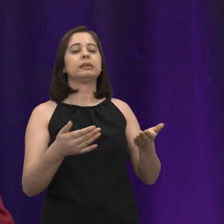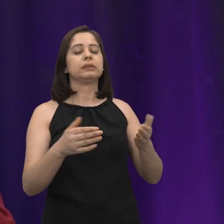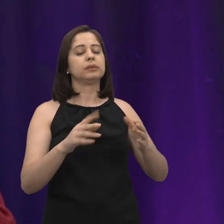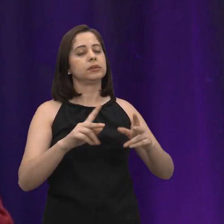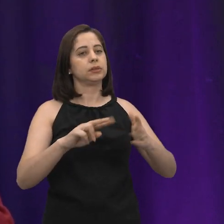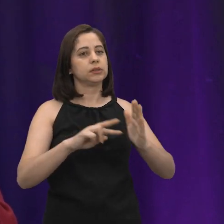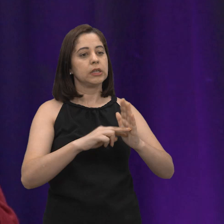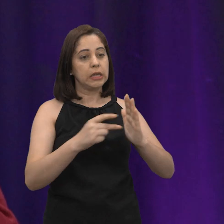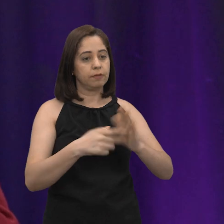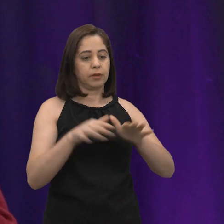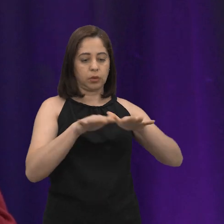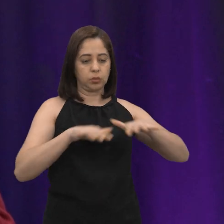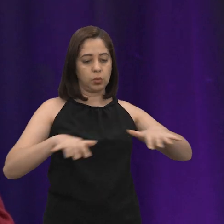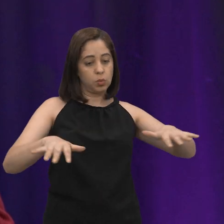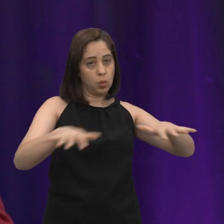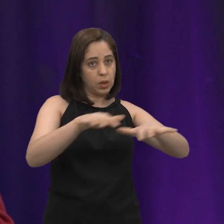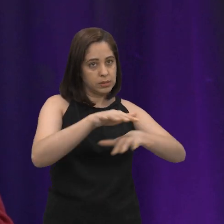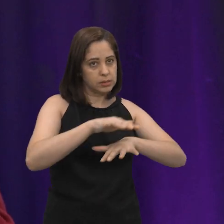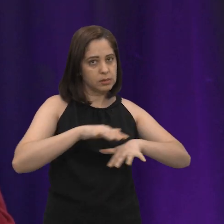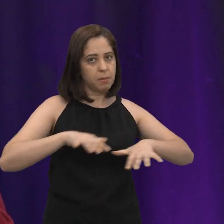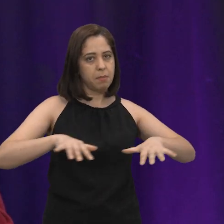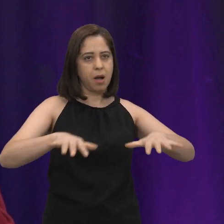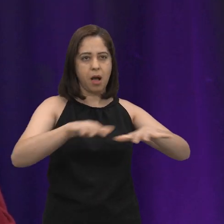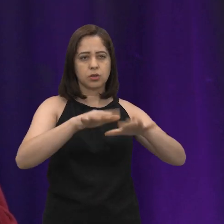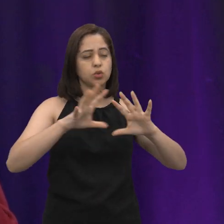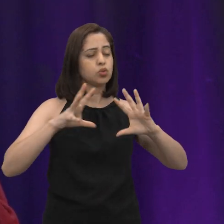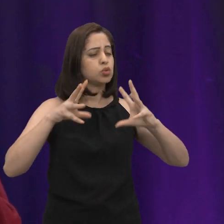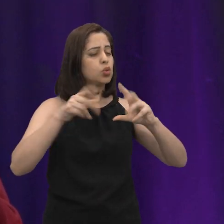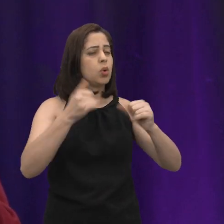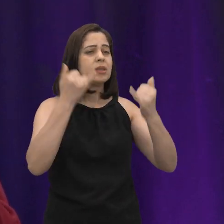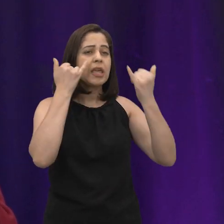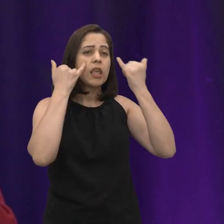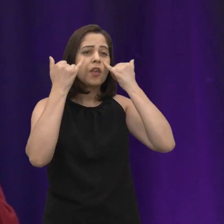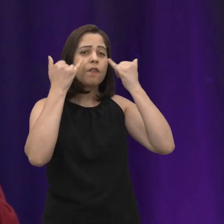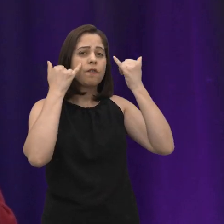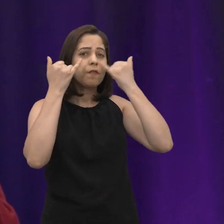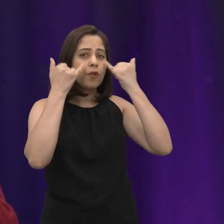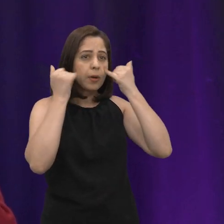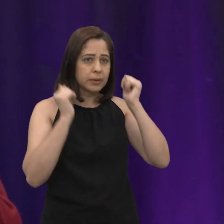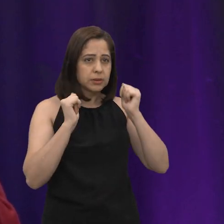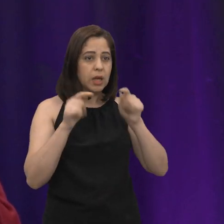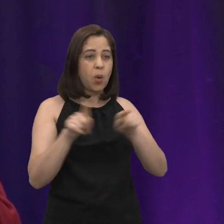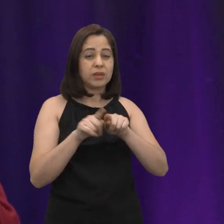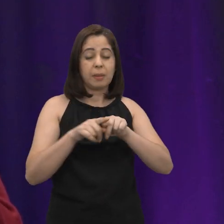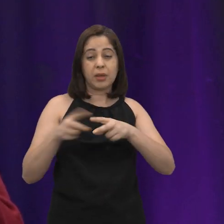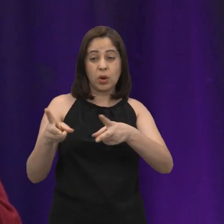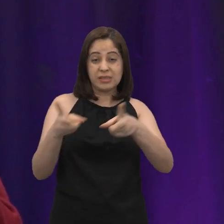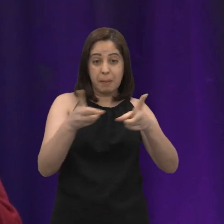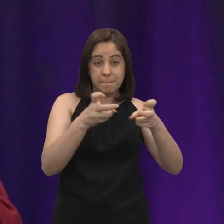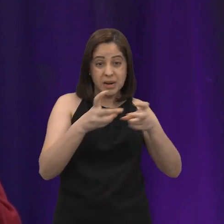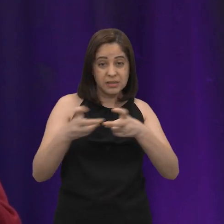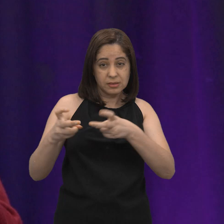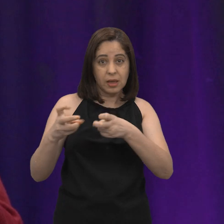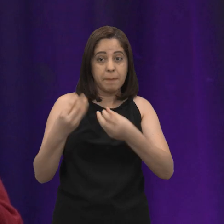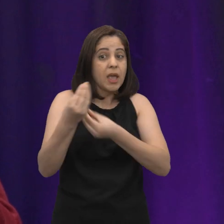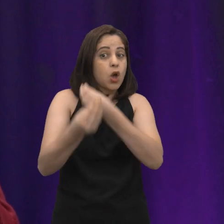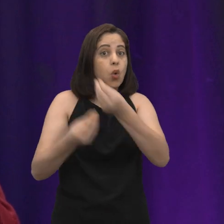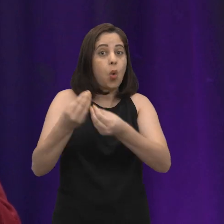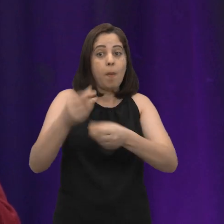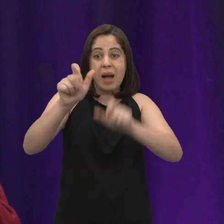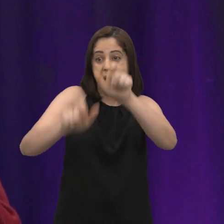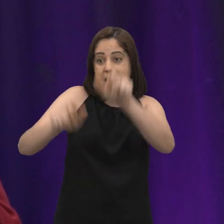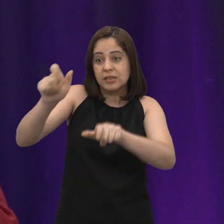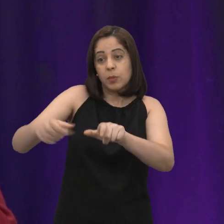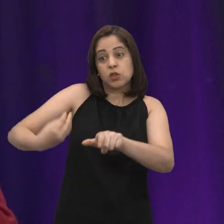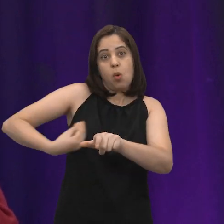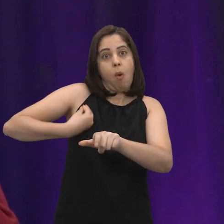ou seja, se localiza no espaço, todas aquelas informações e o que acontece com a população no território